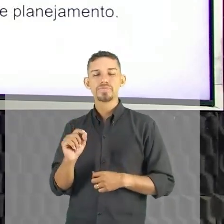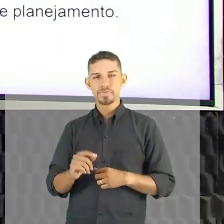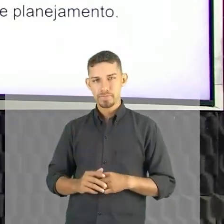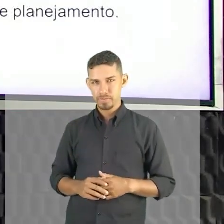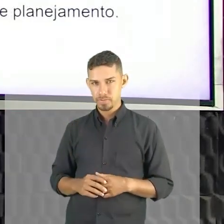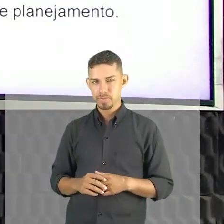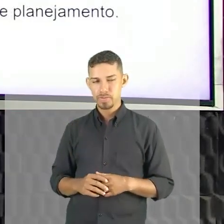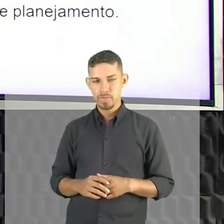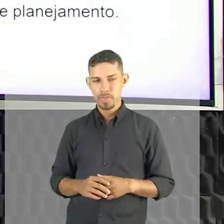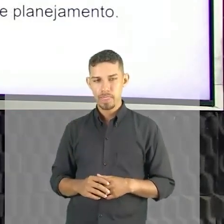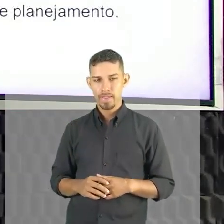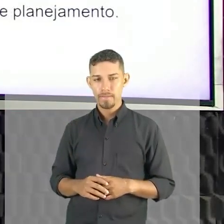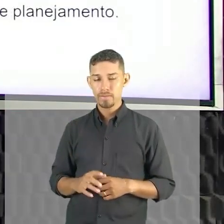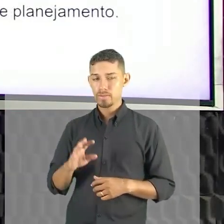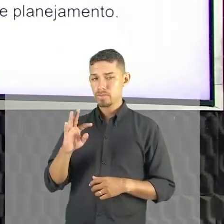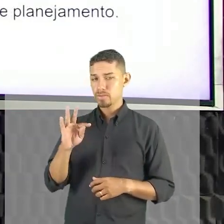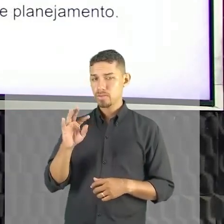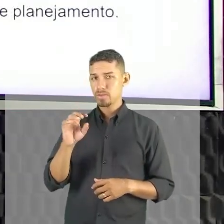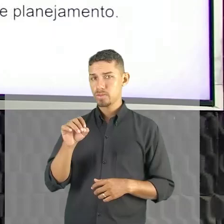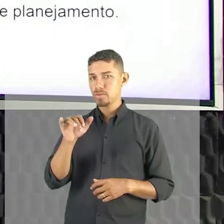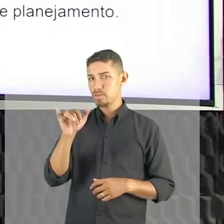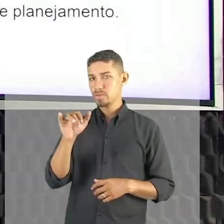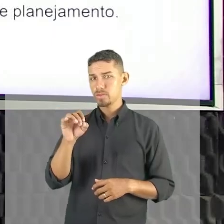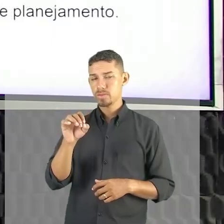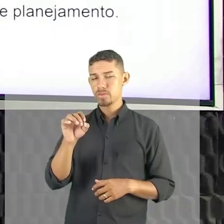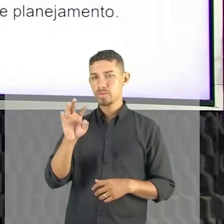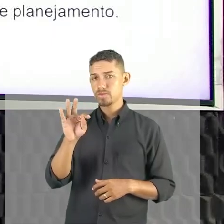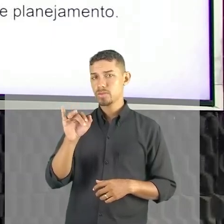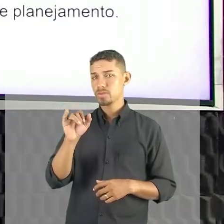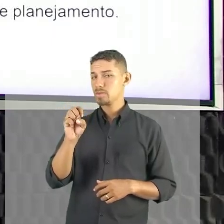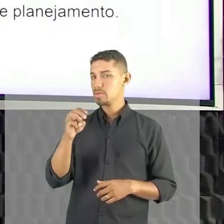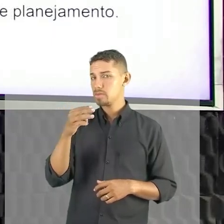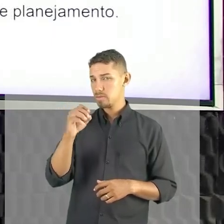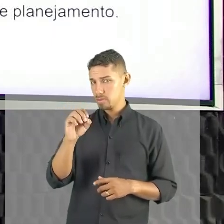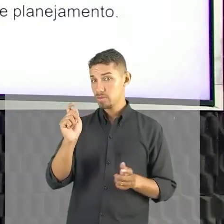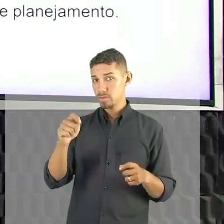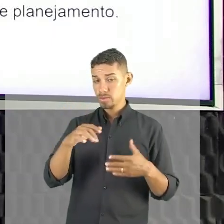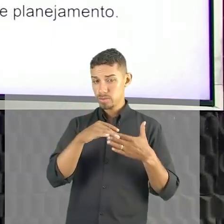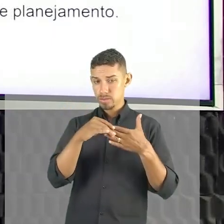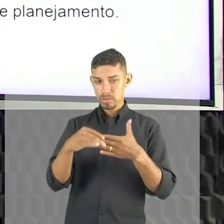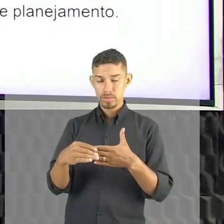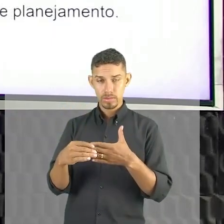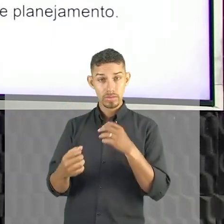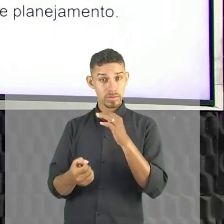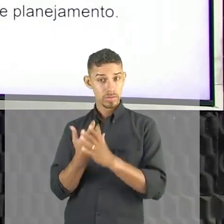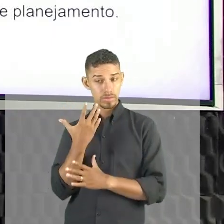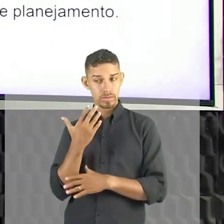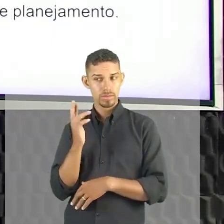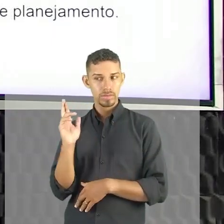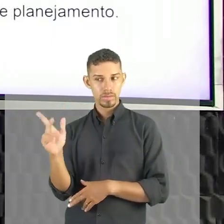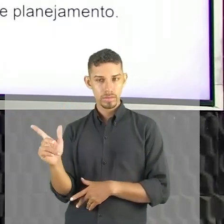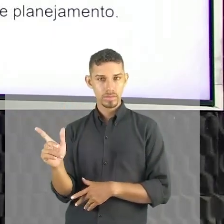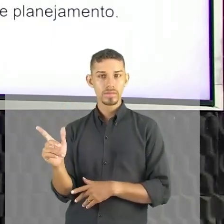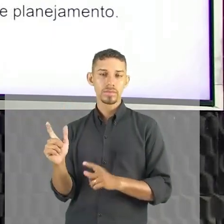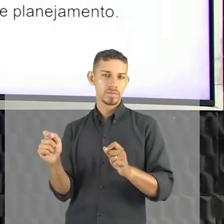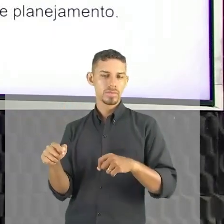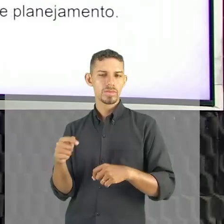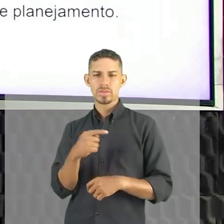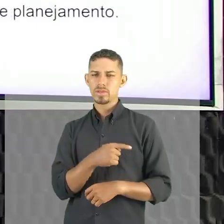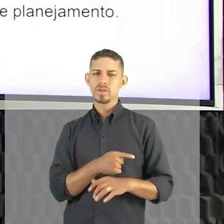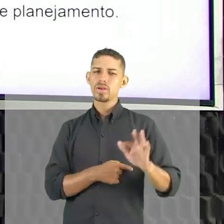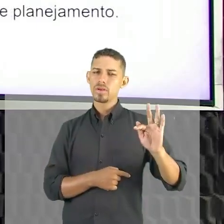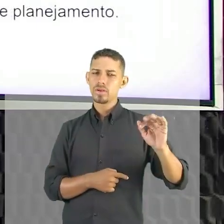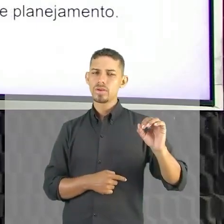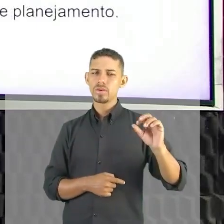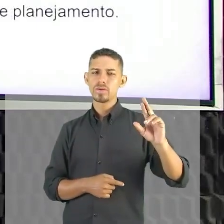gente, o toyotismo, ele entende o seguinte, ele precisava trazer uma produção diferente daquela produção, por exemplo, que o Fordismo tinha nos